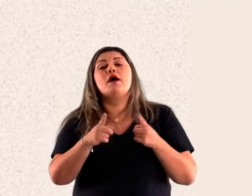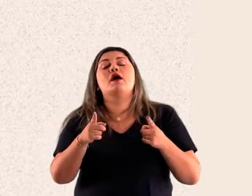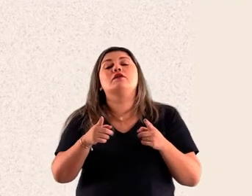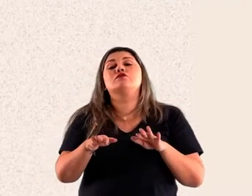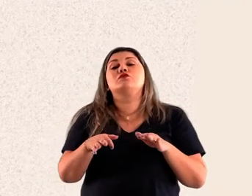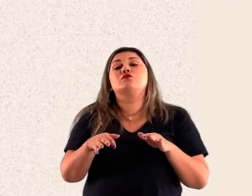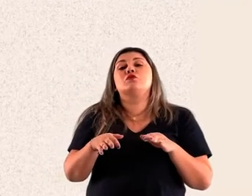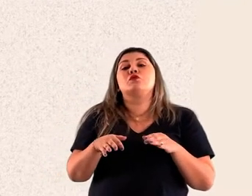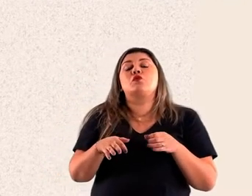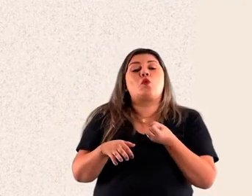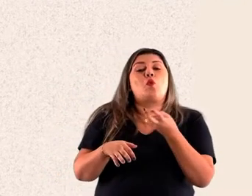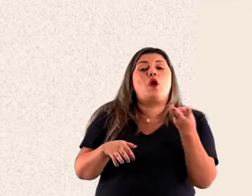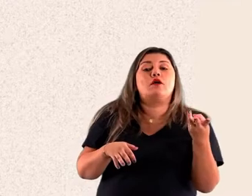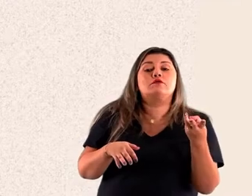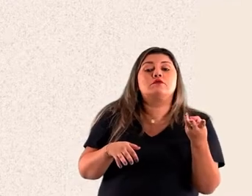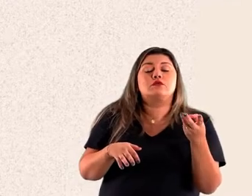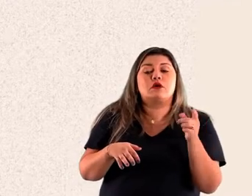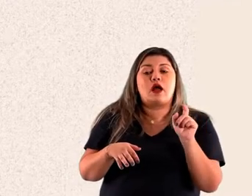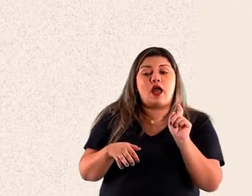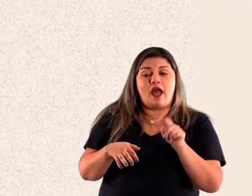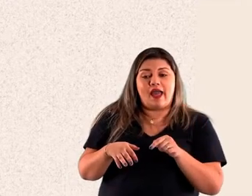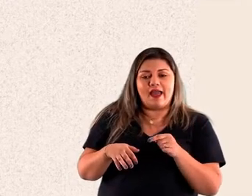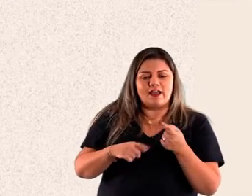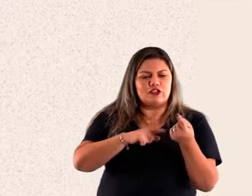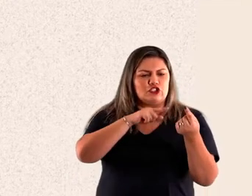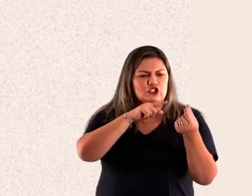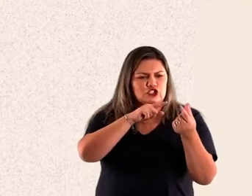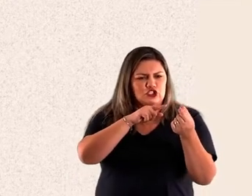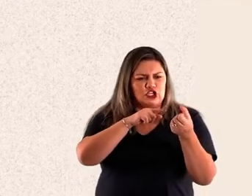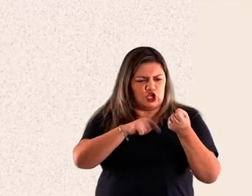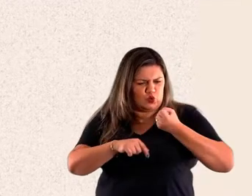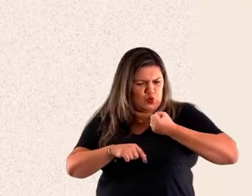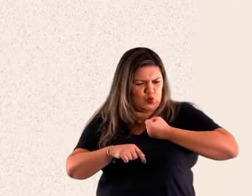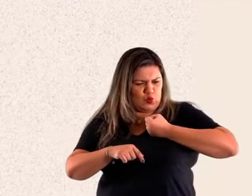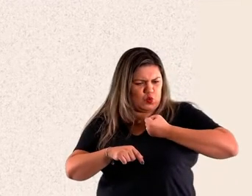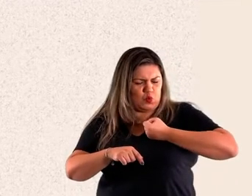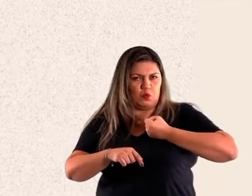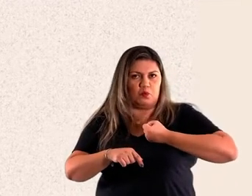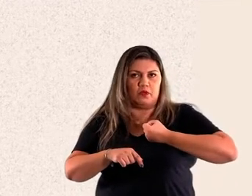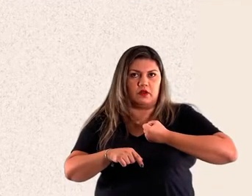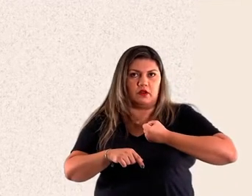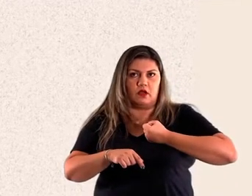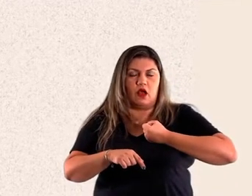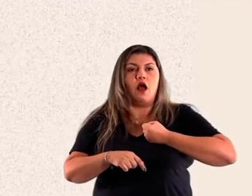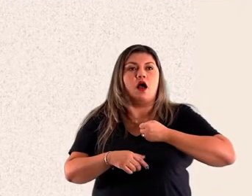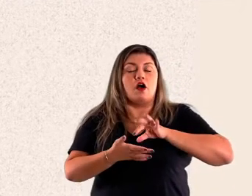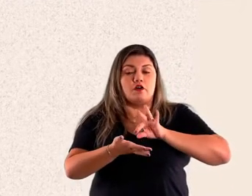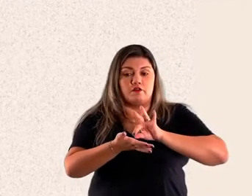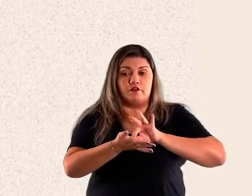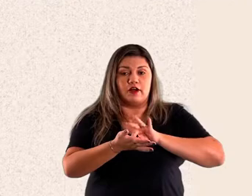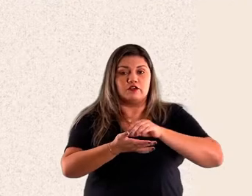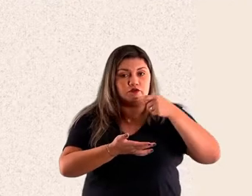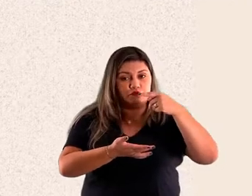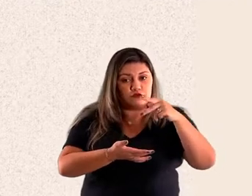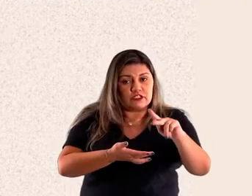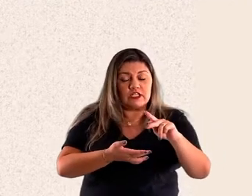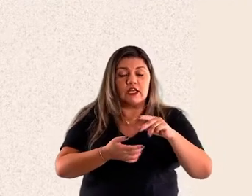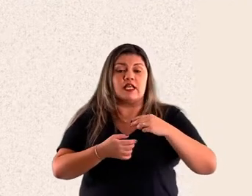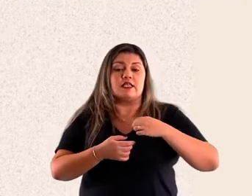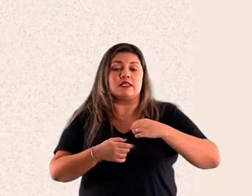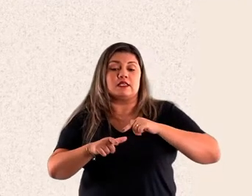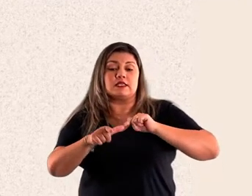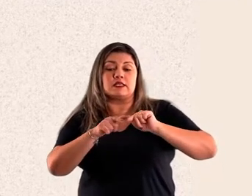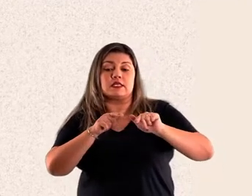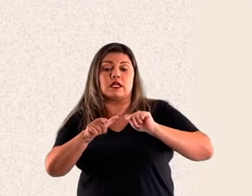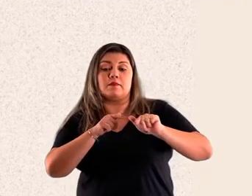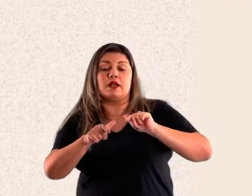quanto isso corresponderia em dinheiro é o fato de você ser voluntário por exemplo em algum